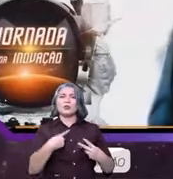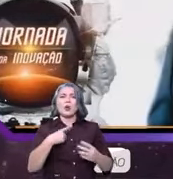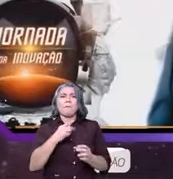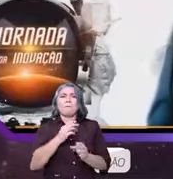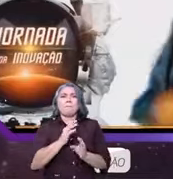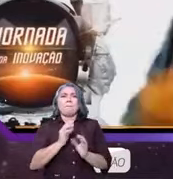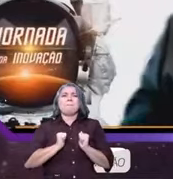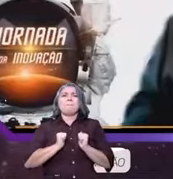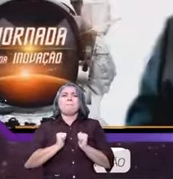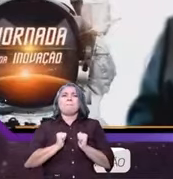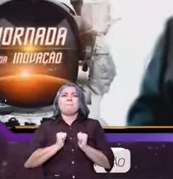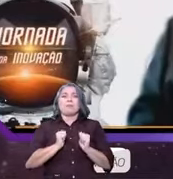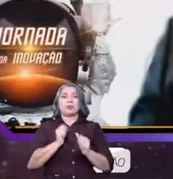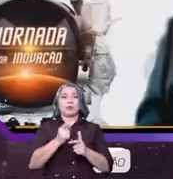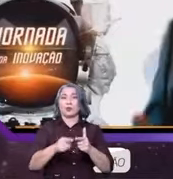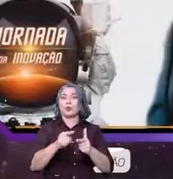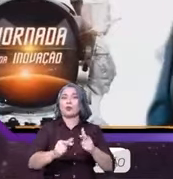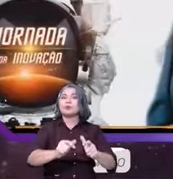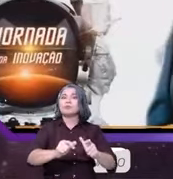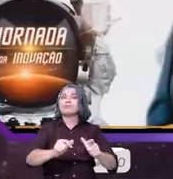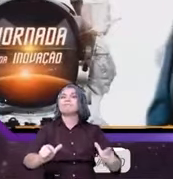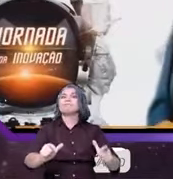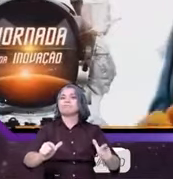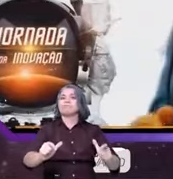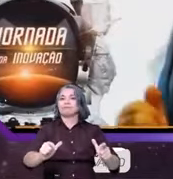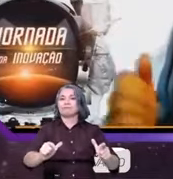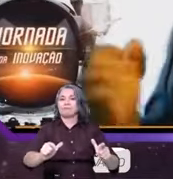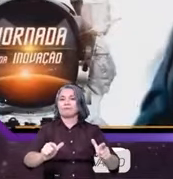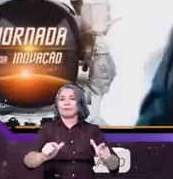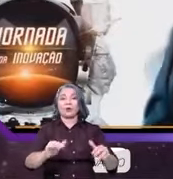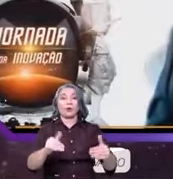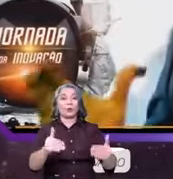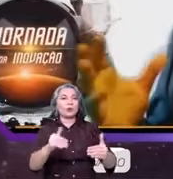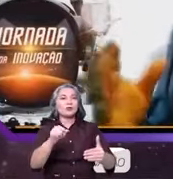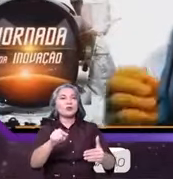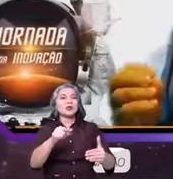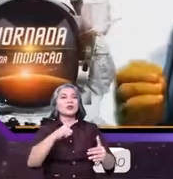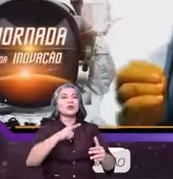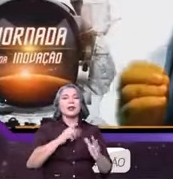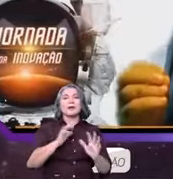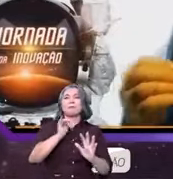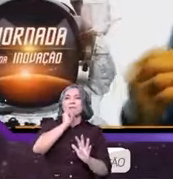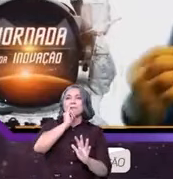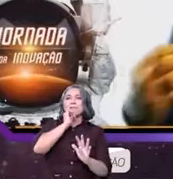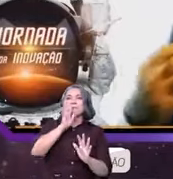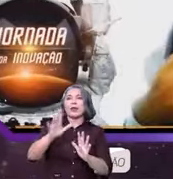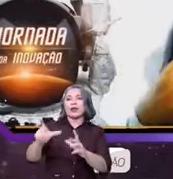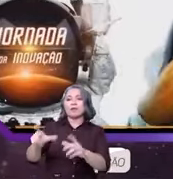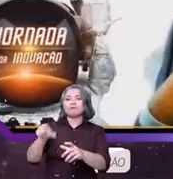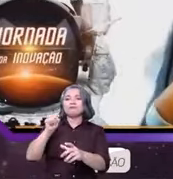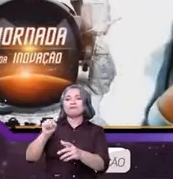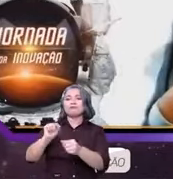congelados diante de um problema muito grande. Quando você pega um problema muito grande, você se vê